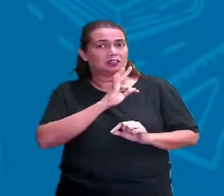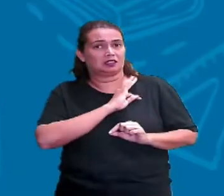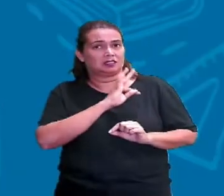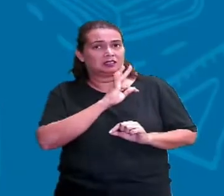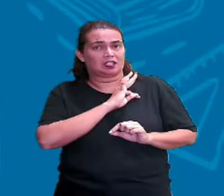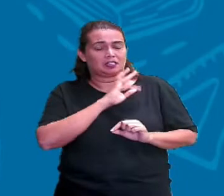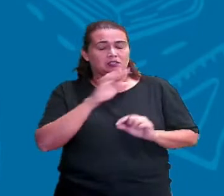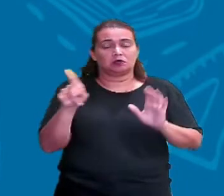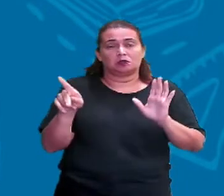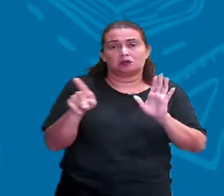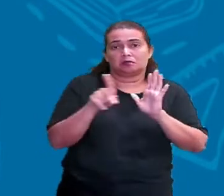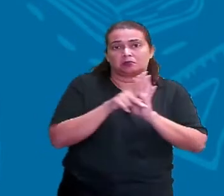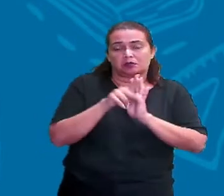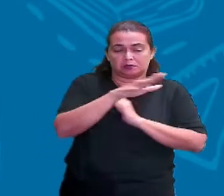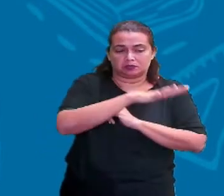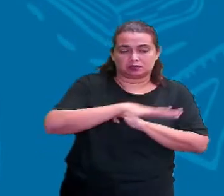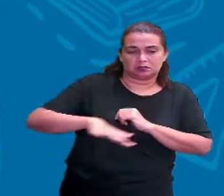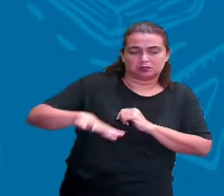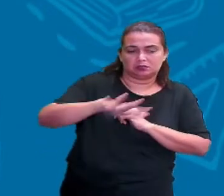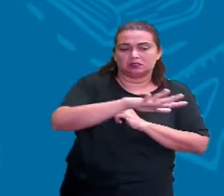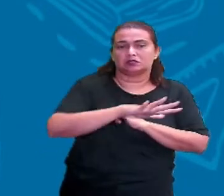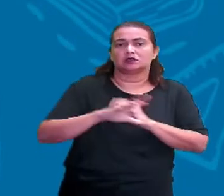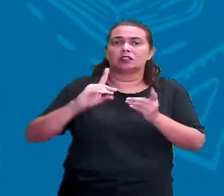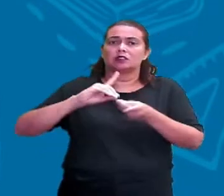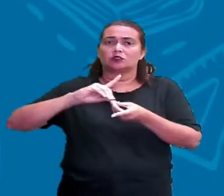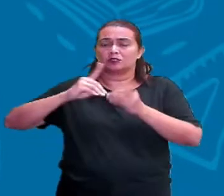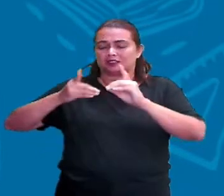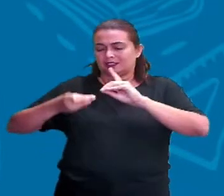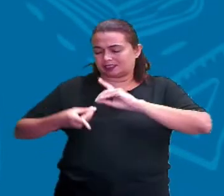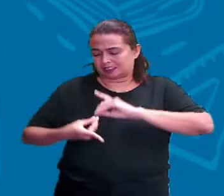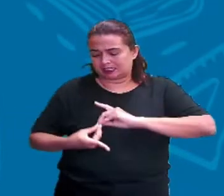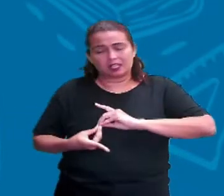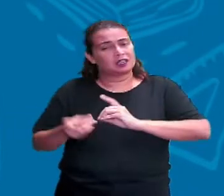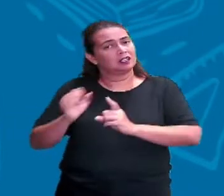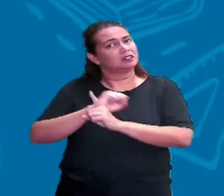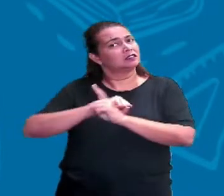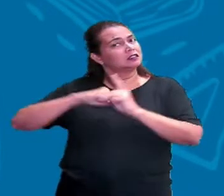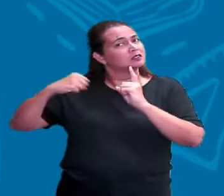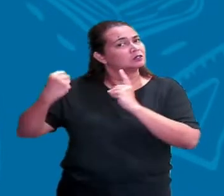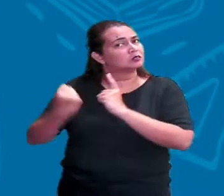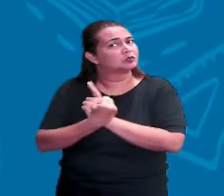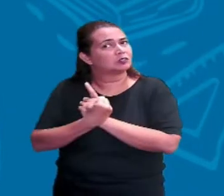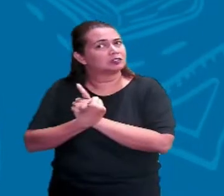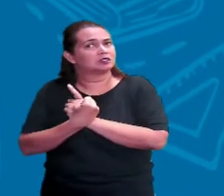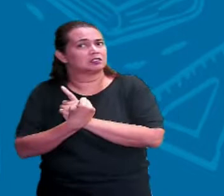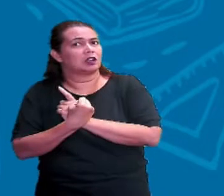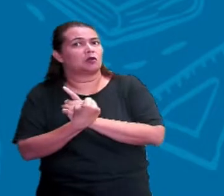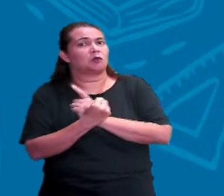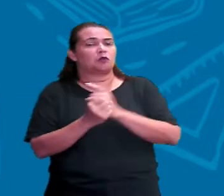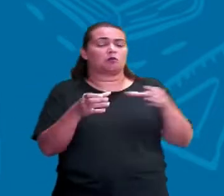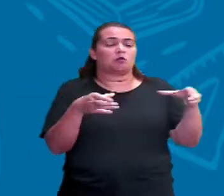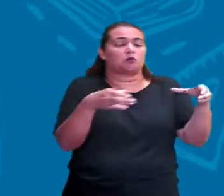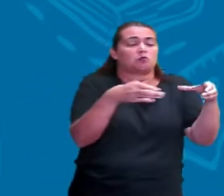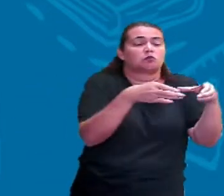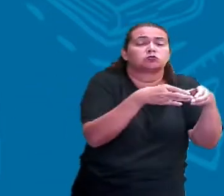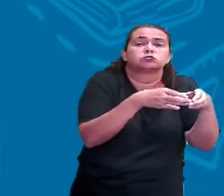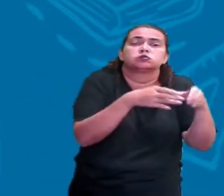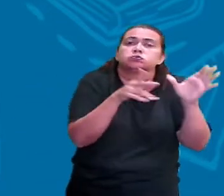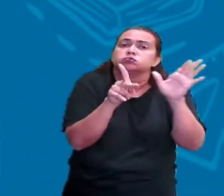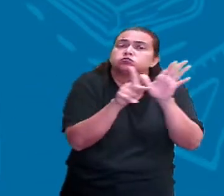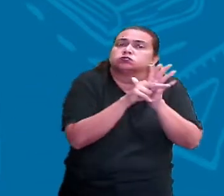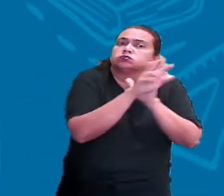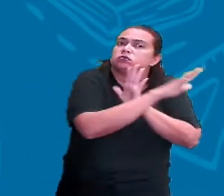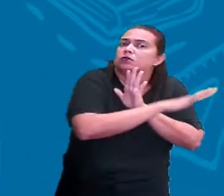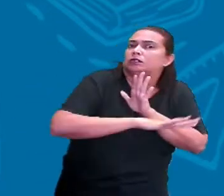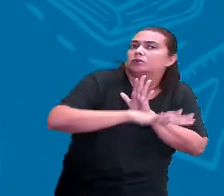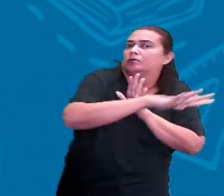socioleto, ou seja, uma espécie de dialeto social de um determinado nicho, um